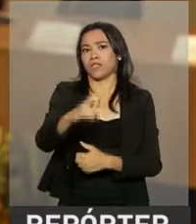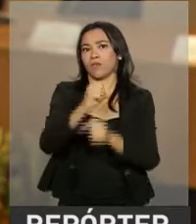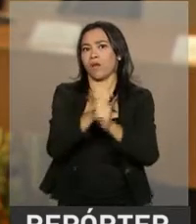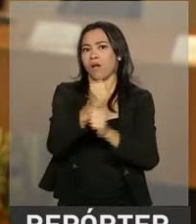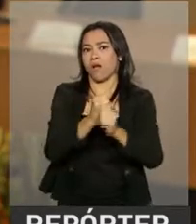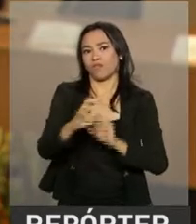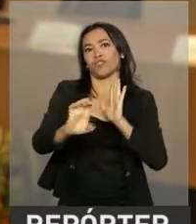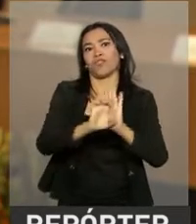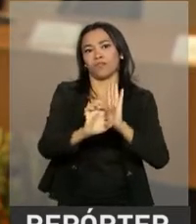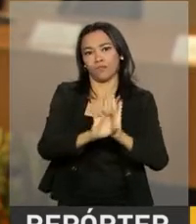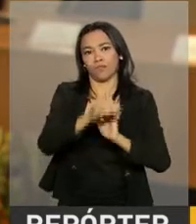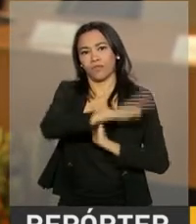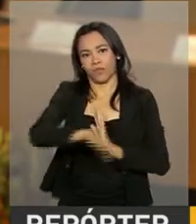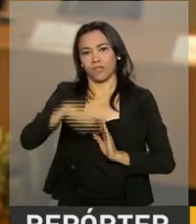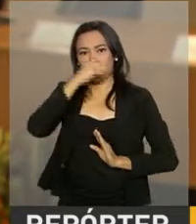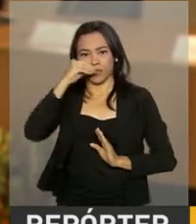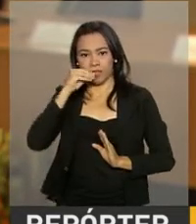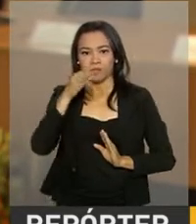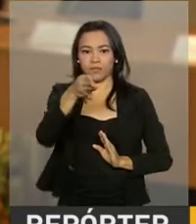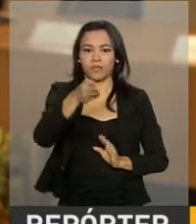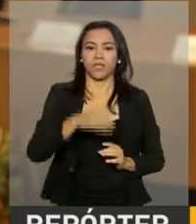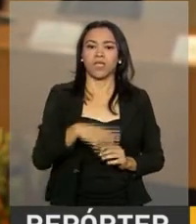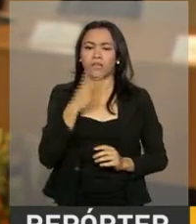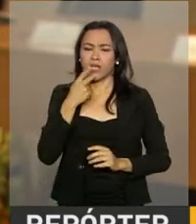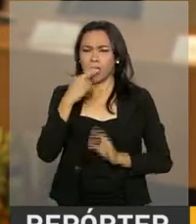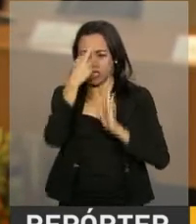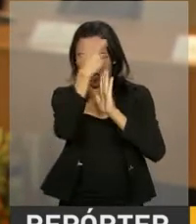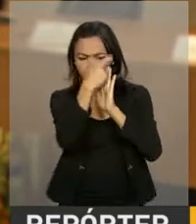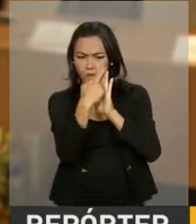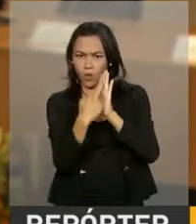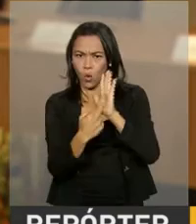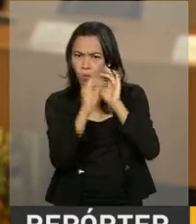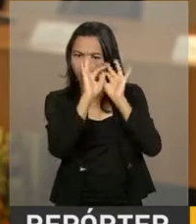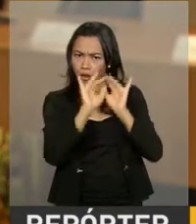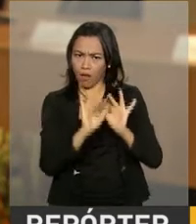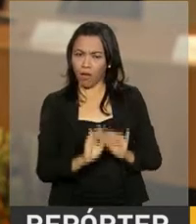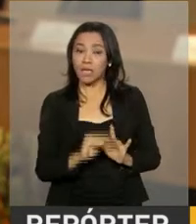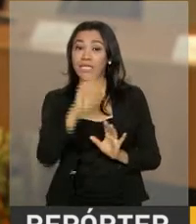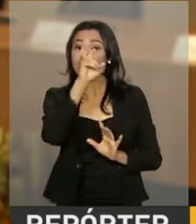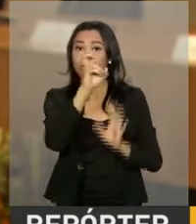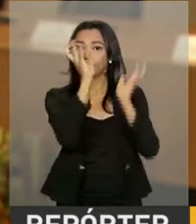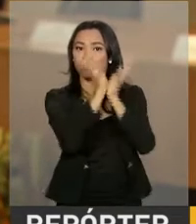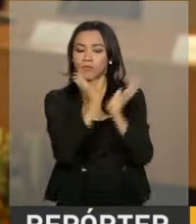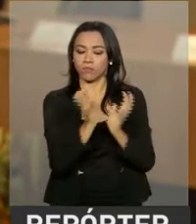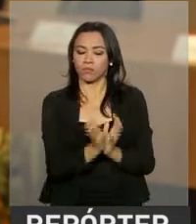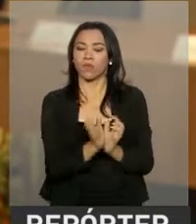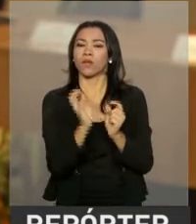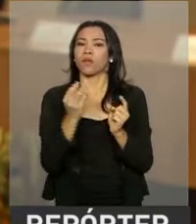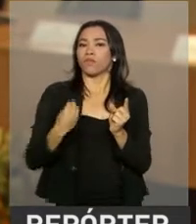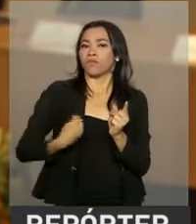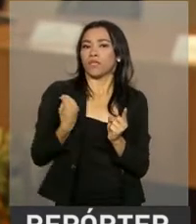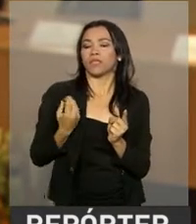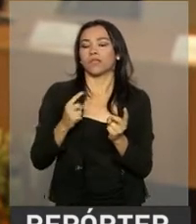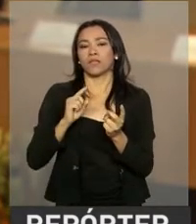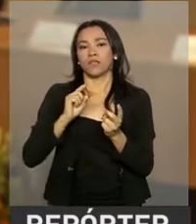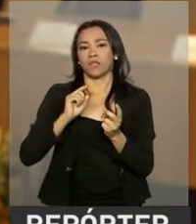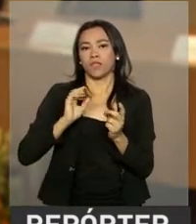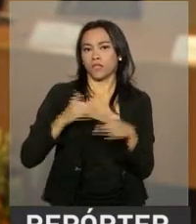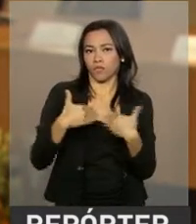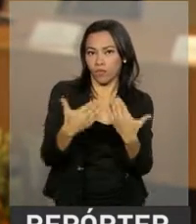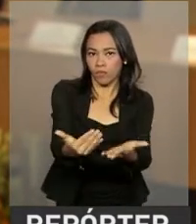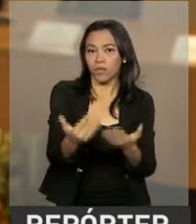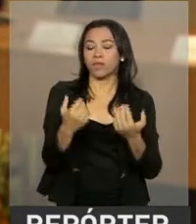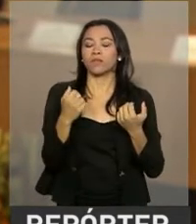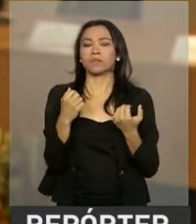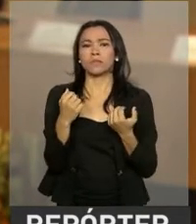Adolescente estruturamos esse relatório em cinco eixos de vida e desenvolvimento que trazem